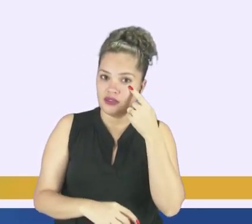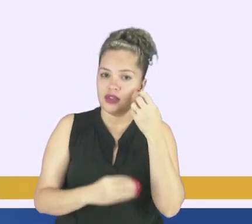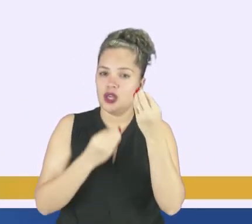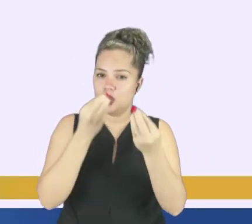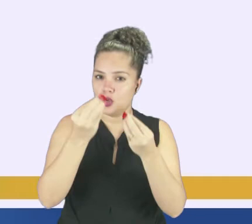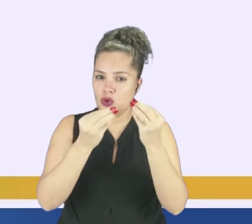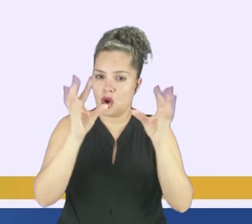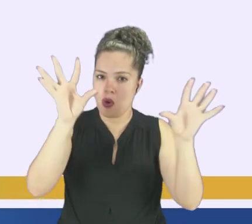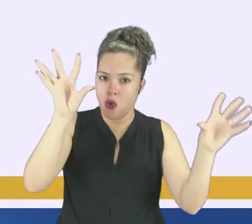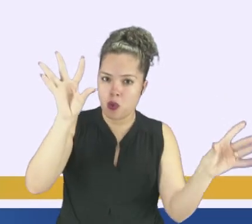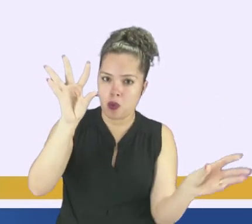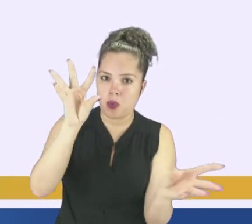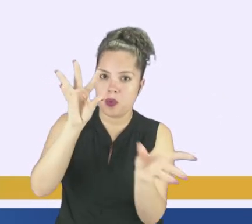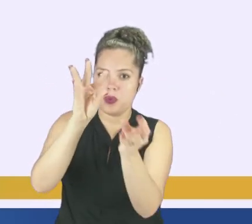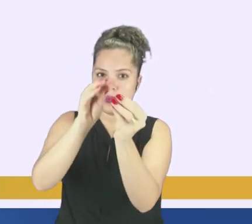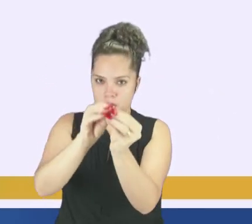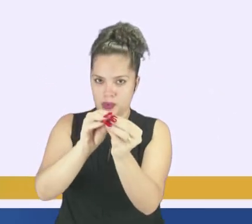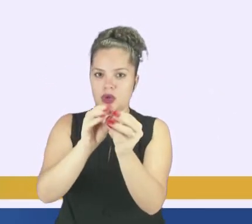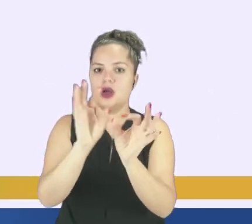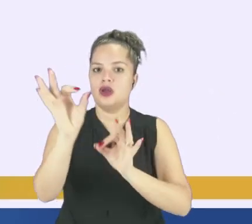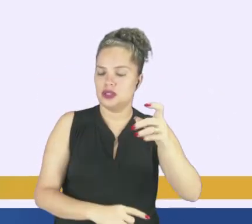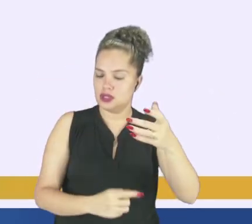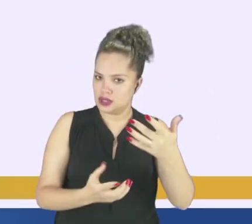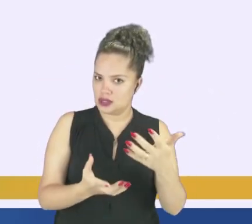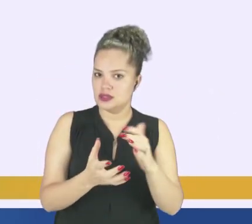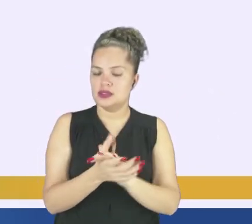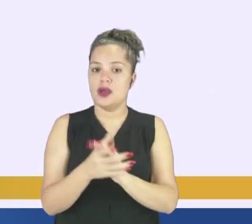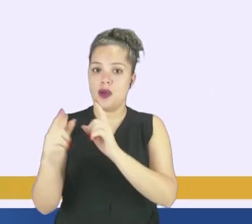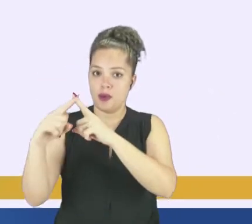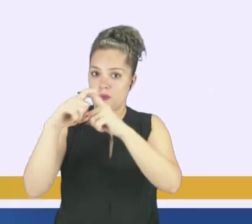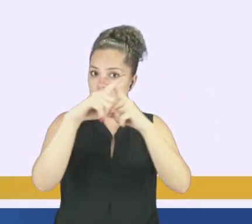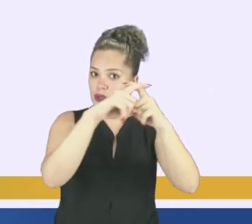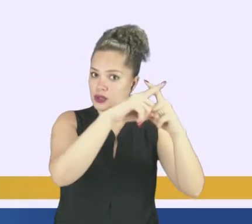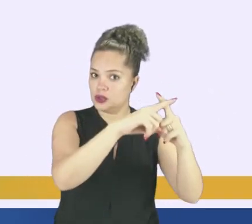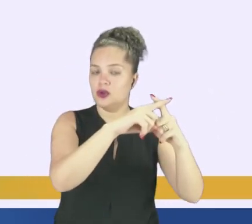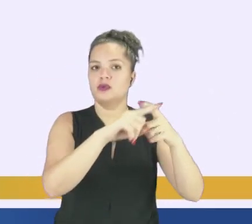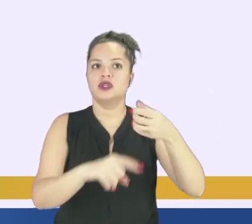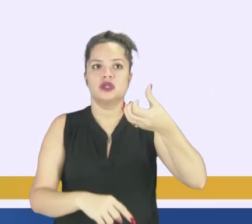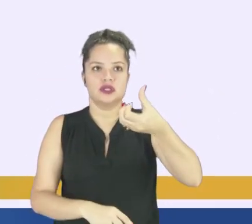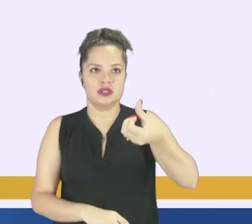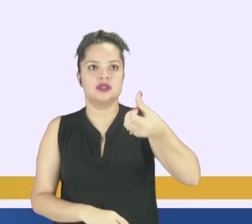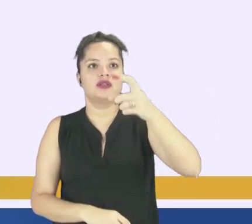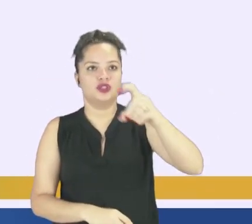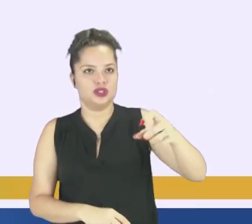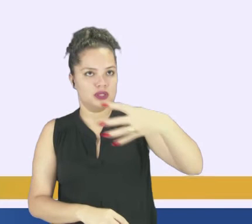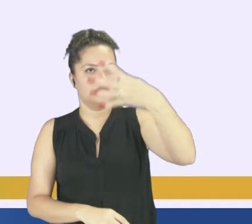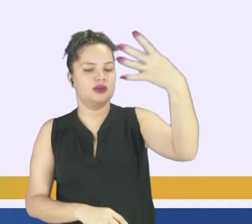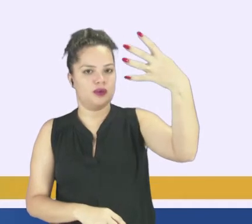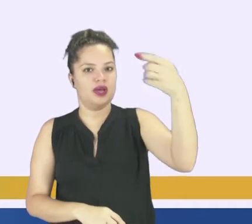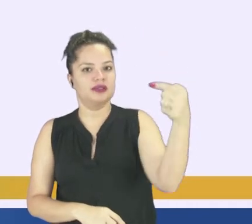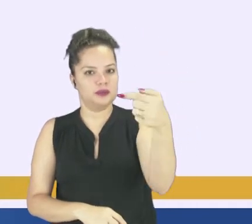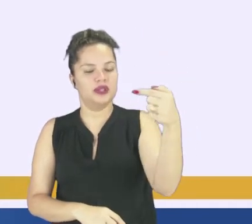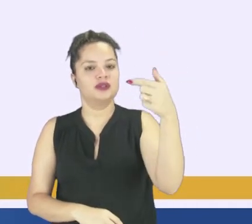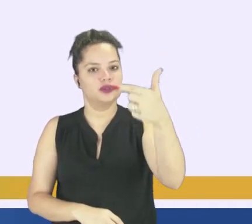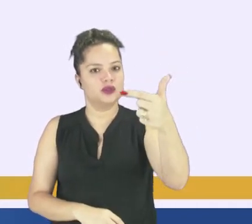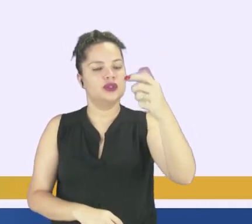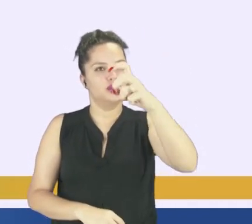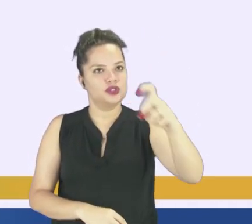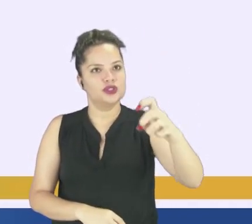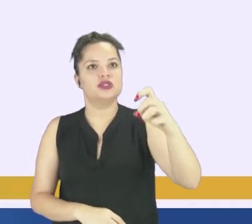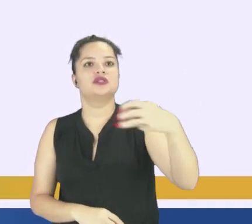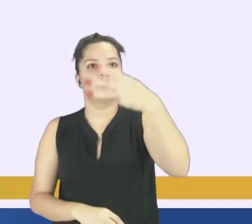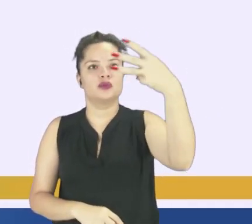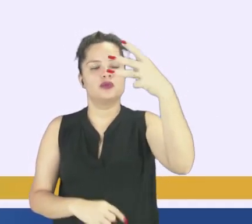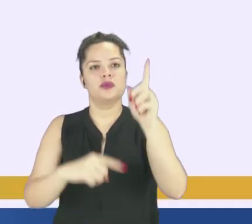simplificada e organizada. Tudo bem? E é 6x à quarta menos 2x ao cubo mais 4x